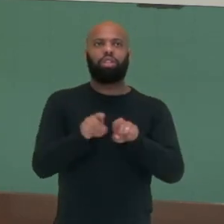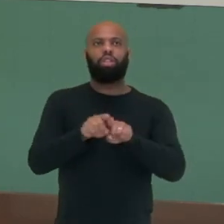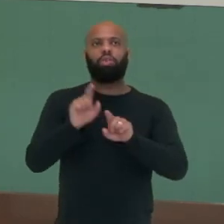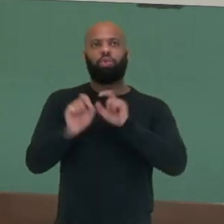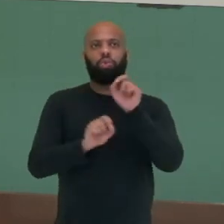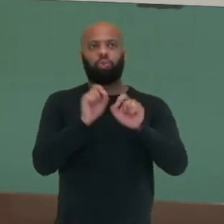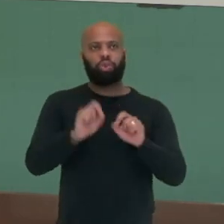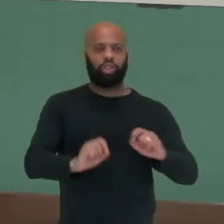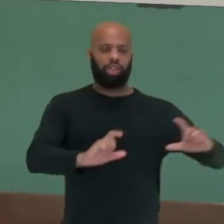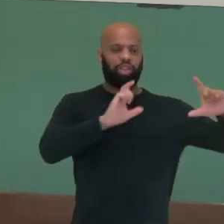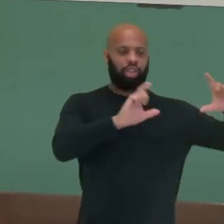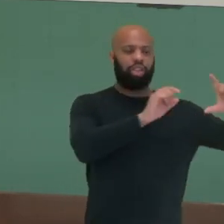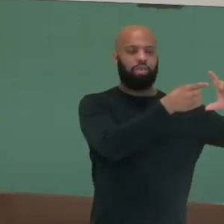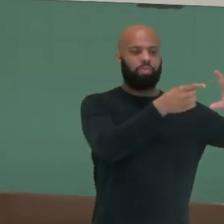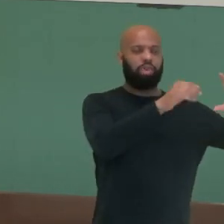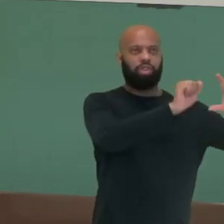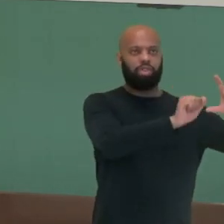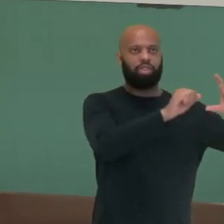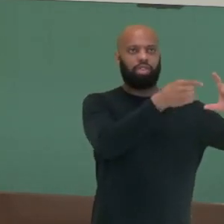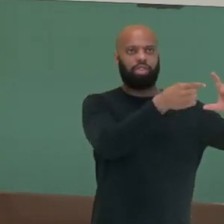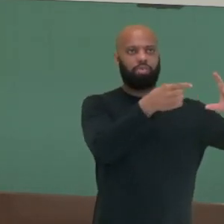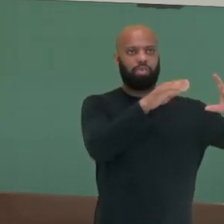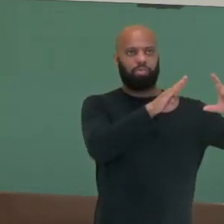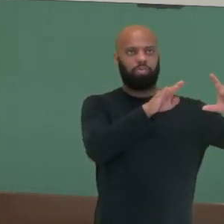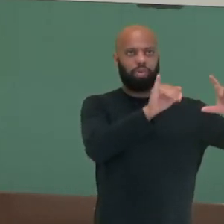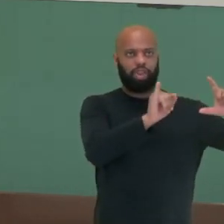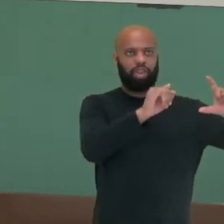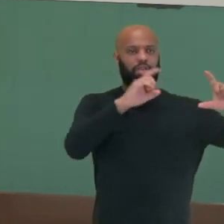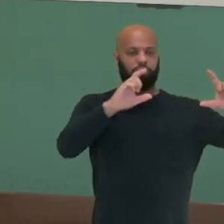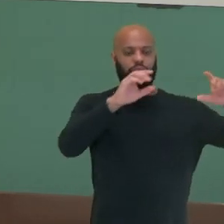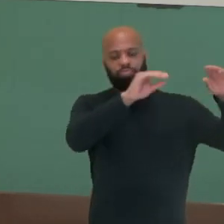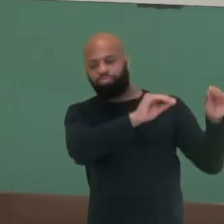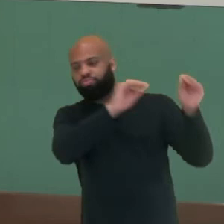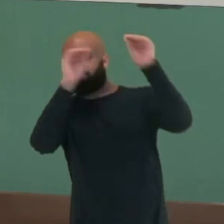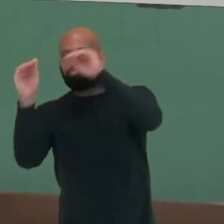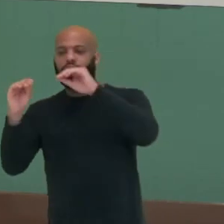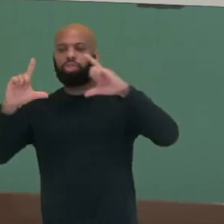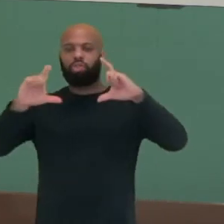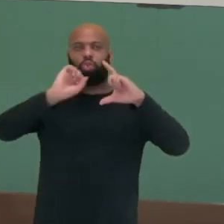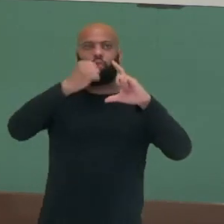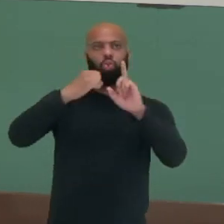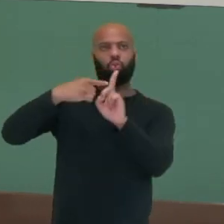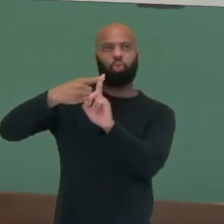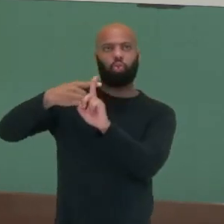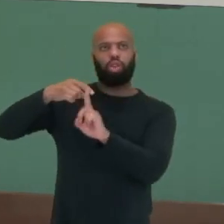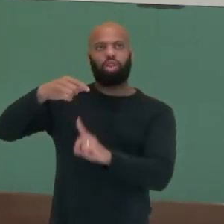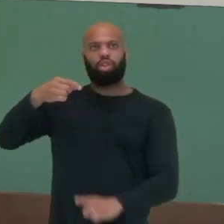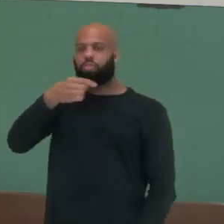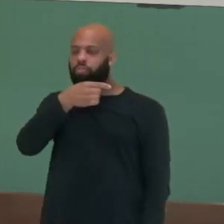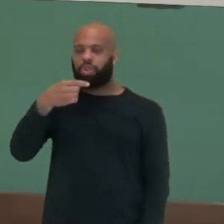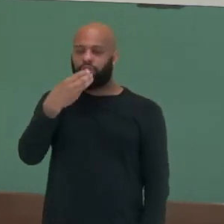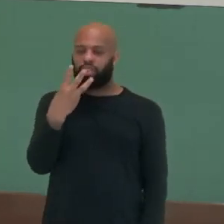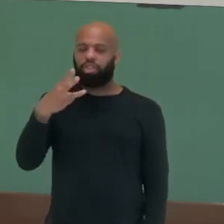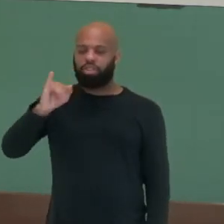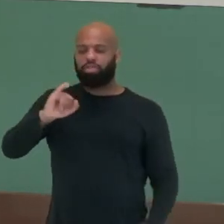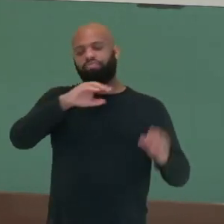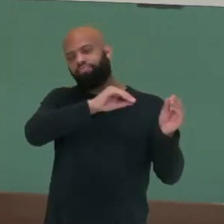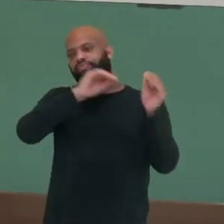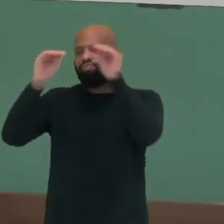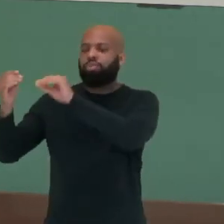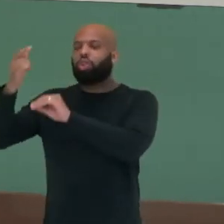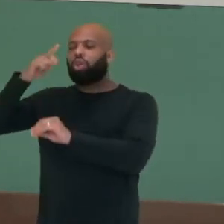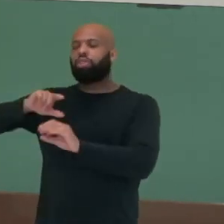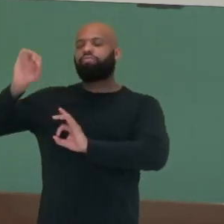e colocar o oposto do outro lado e somar parte real com parte real e você conseguiria depois igualar ou a parte real com a